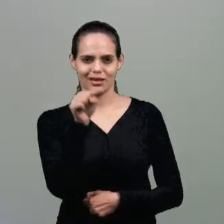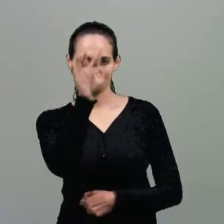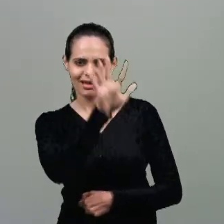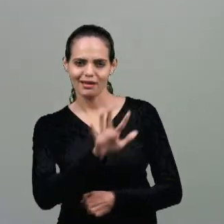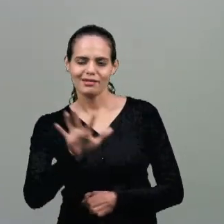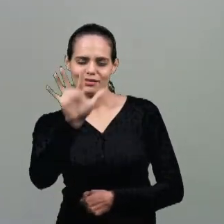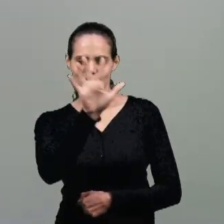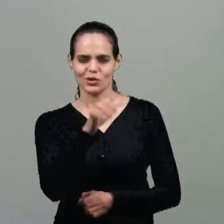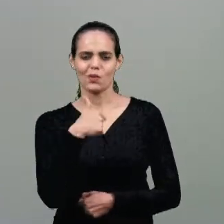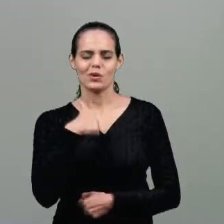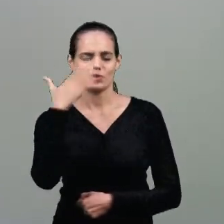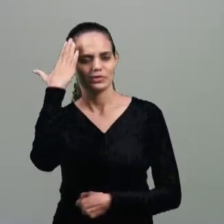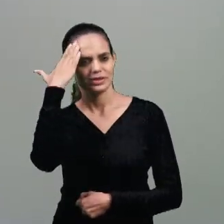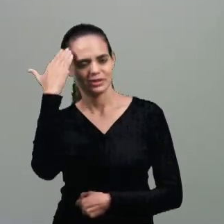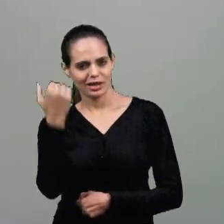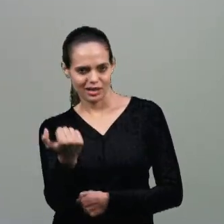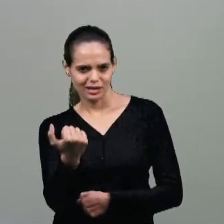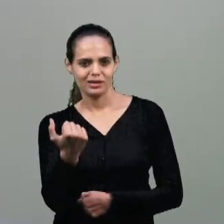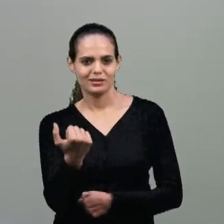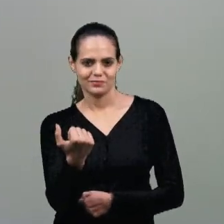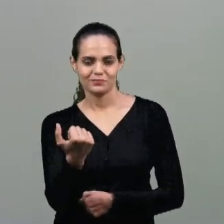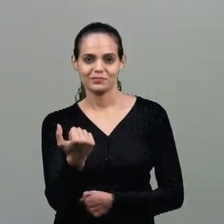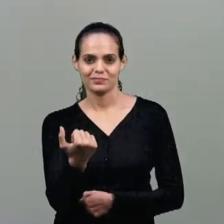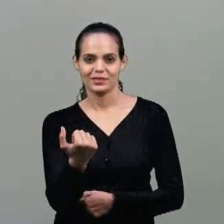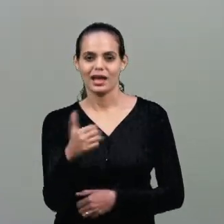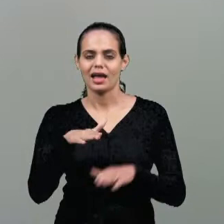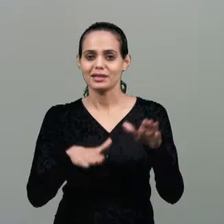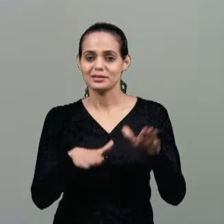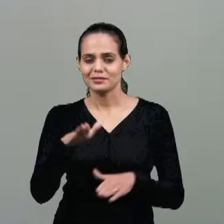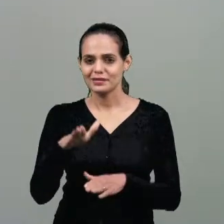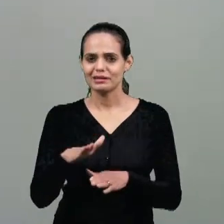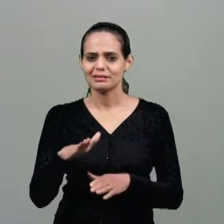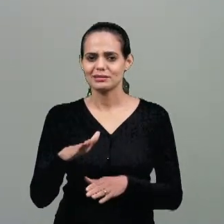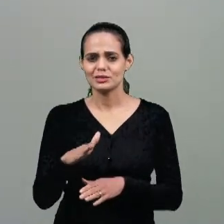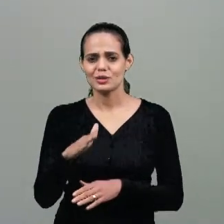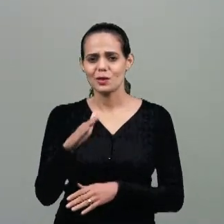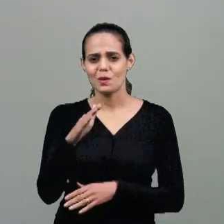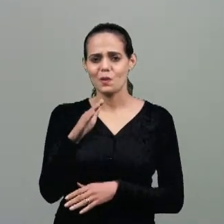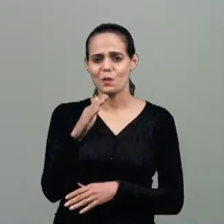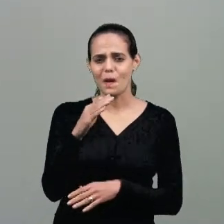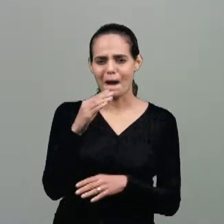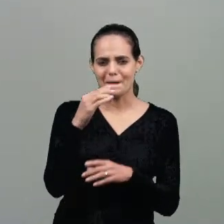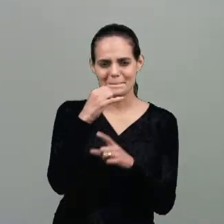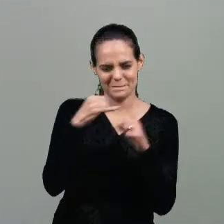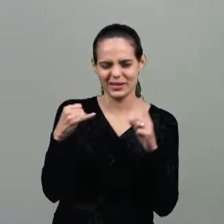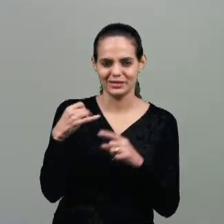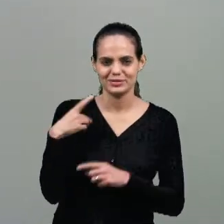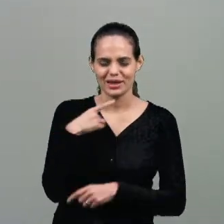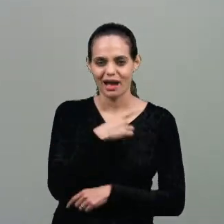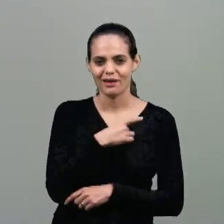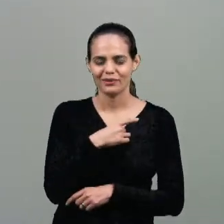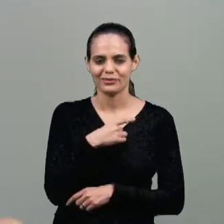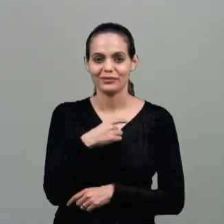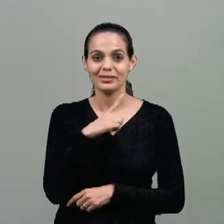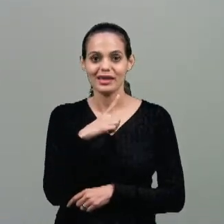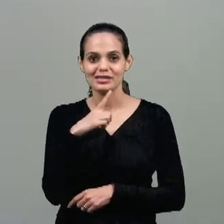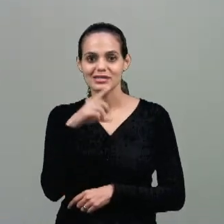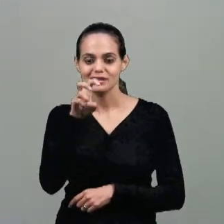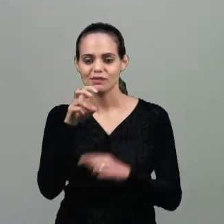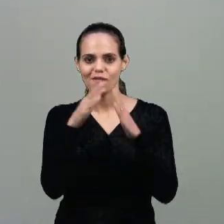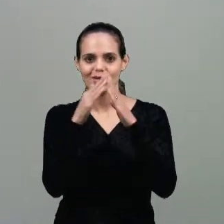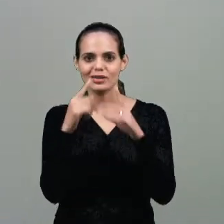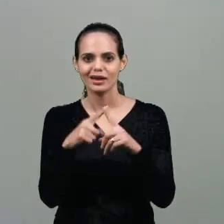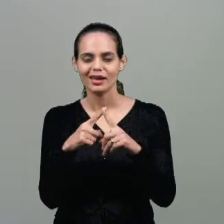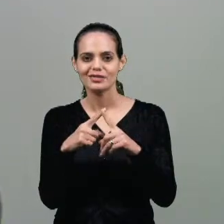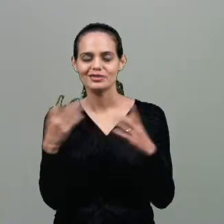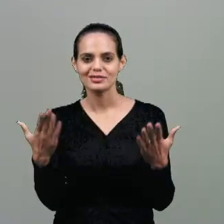Nordeste, muitas vezes a igreja tem meio diácono, né? E o pastor tem 5 igrejas. Aí você fala, mas tem 3 pastores na igreja?